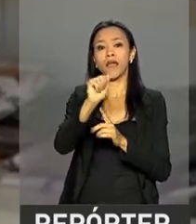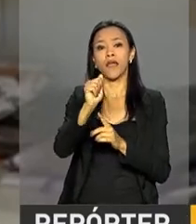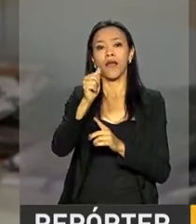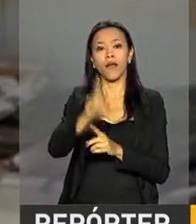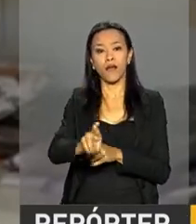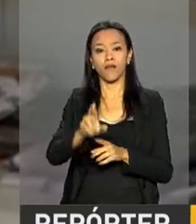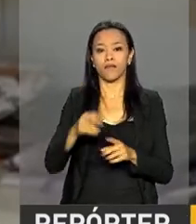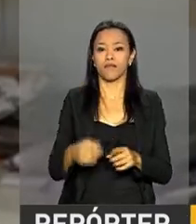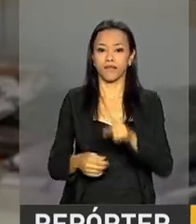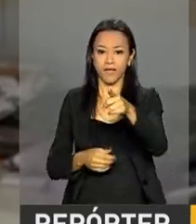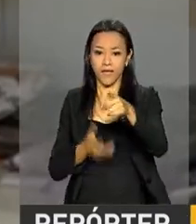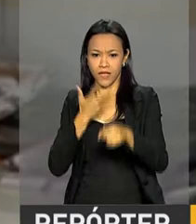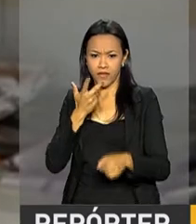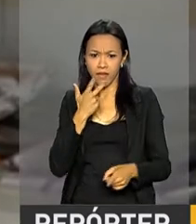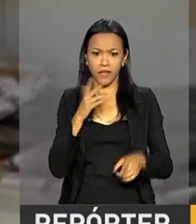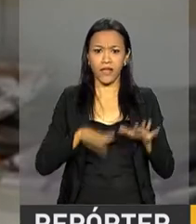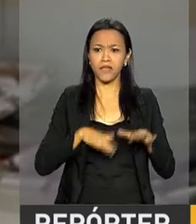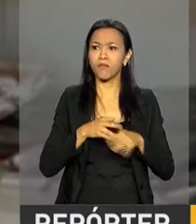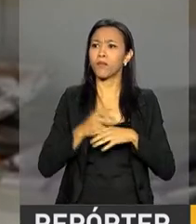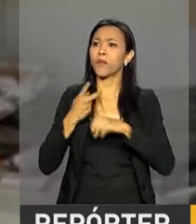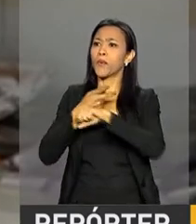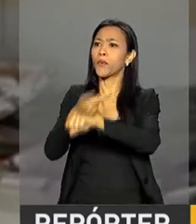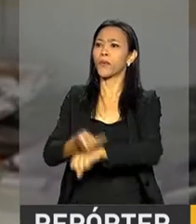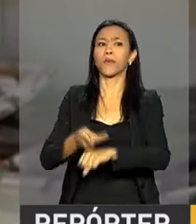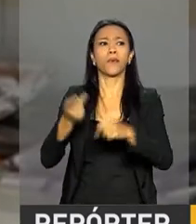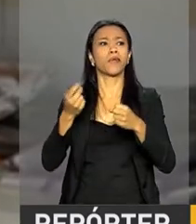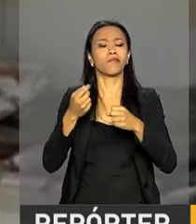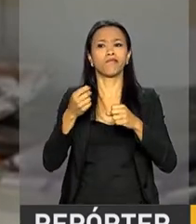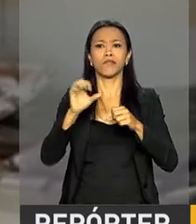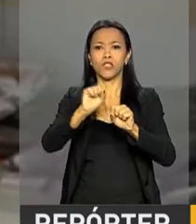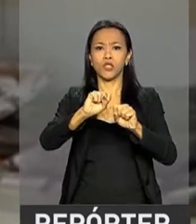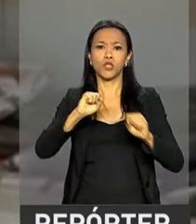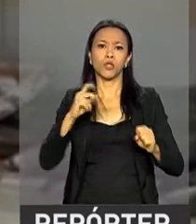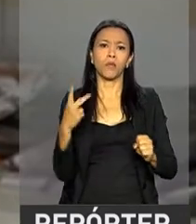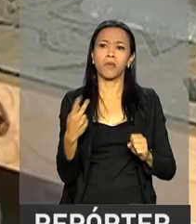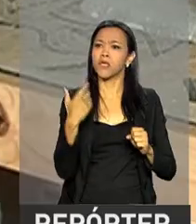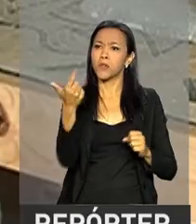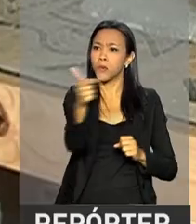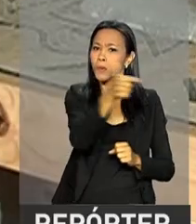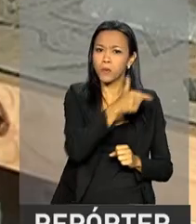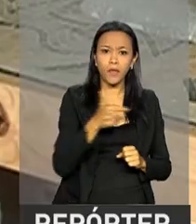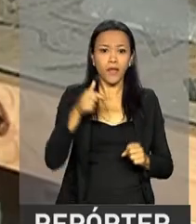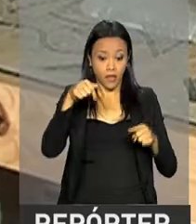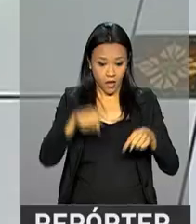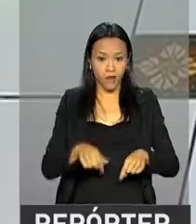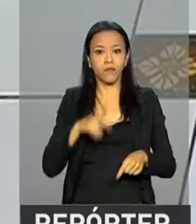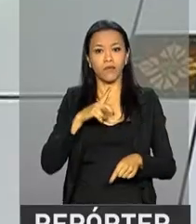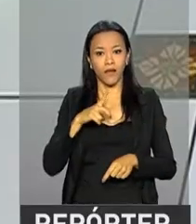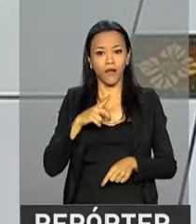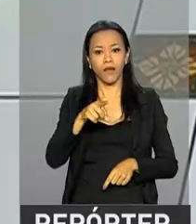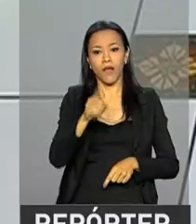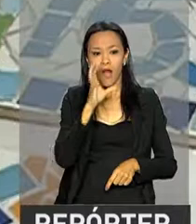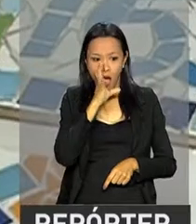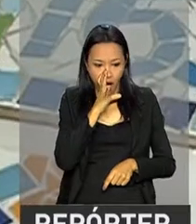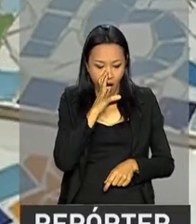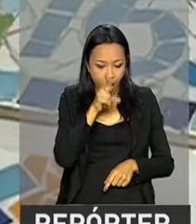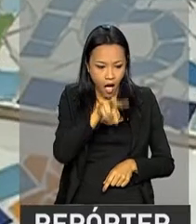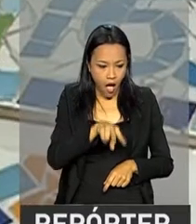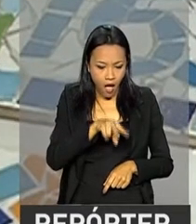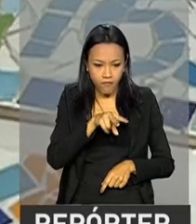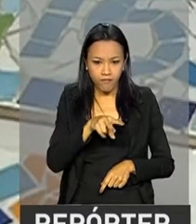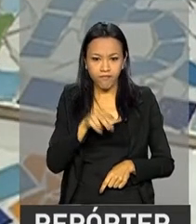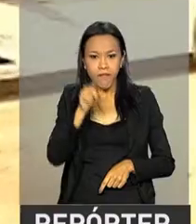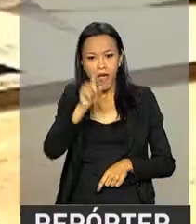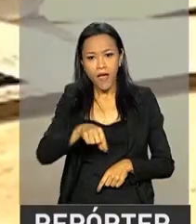não tenho trabalho desenvolvido na qualidade que esses profissionais aqui desenvolve as peças que a maioria tanto admira são feitas por pessoas